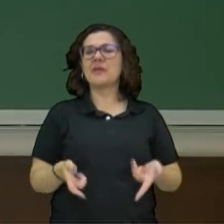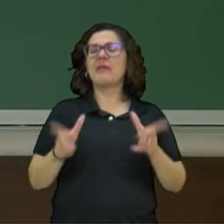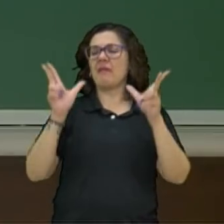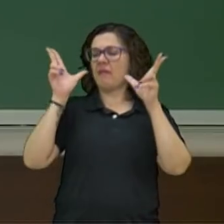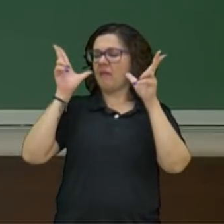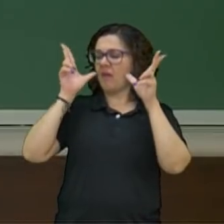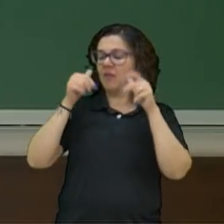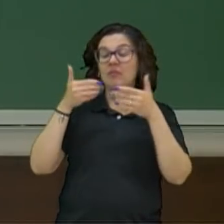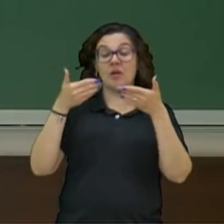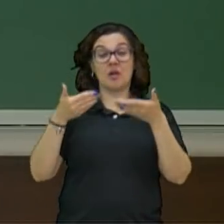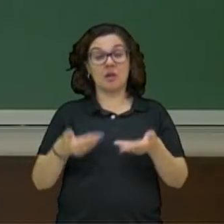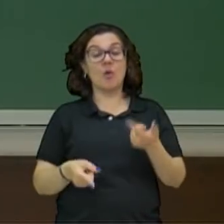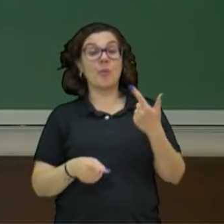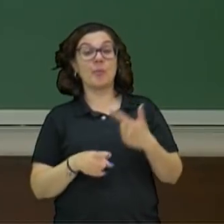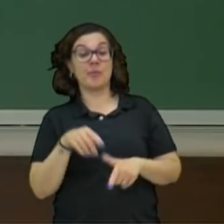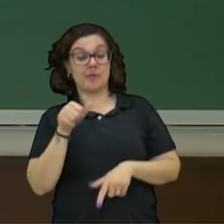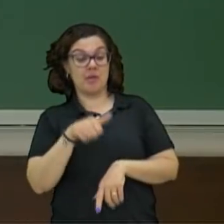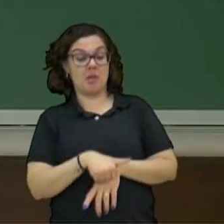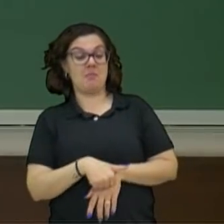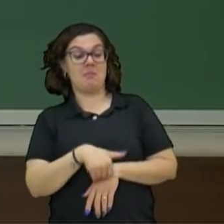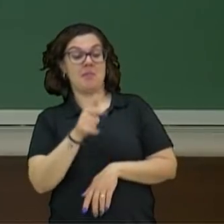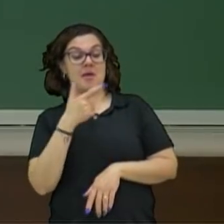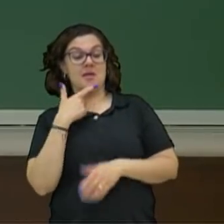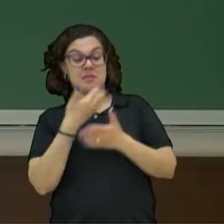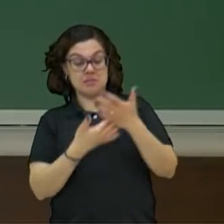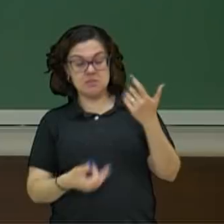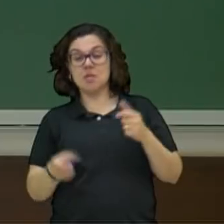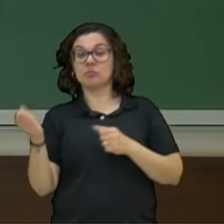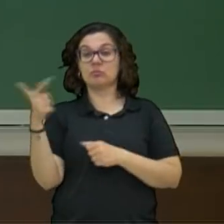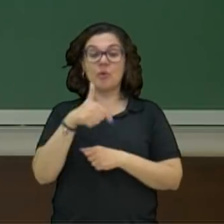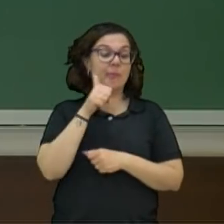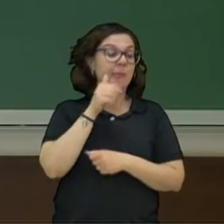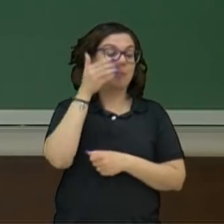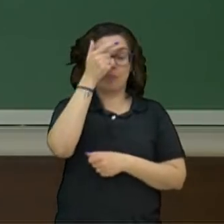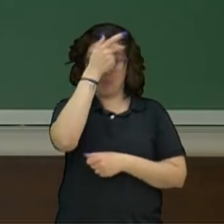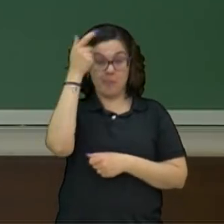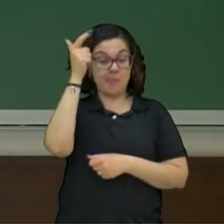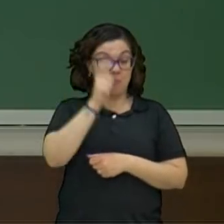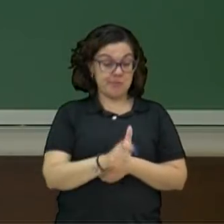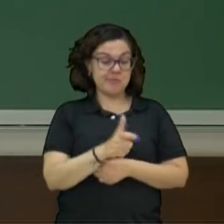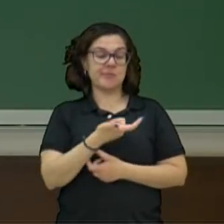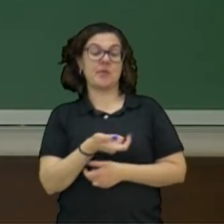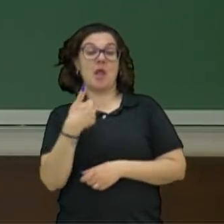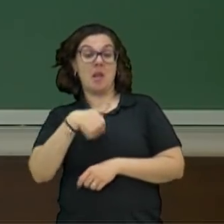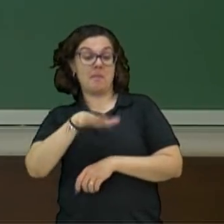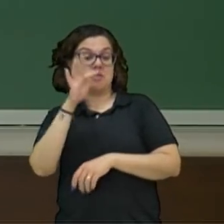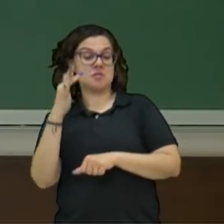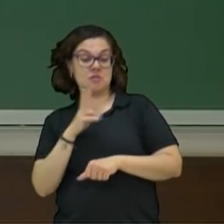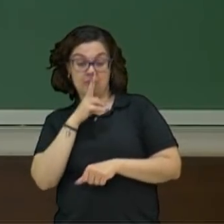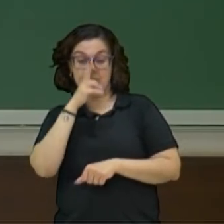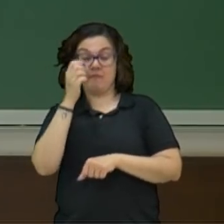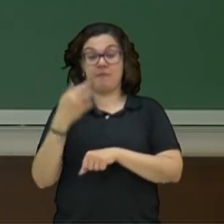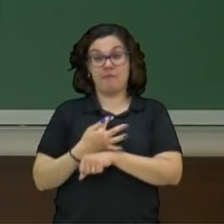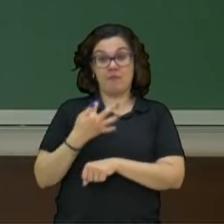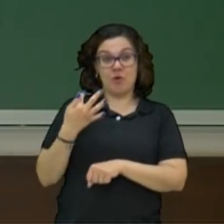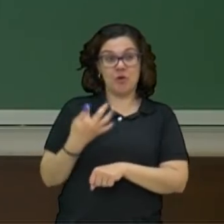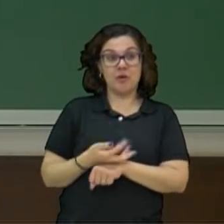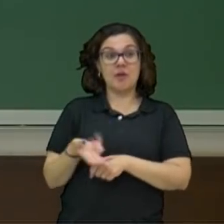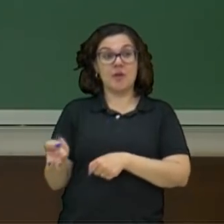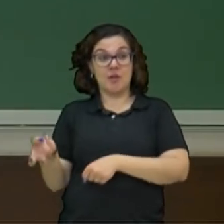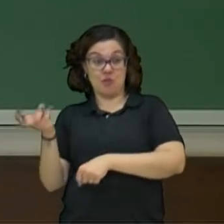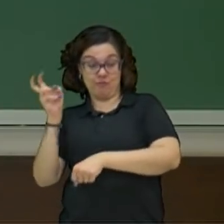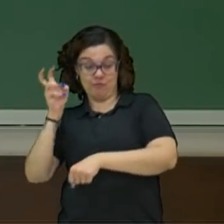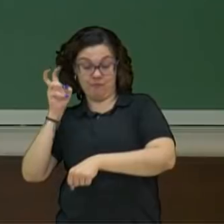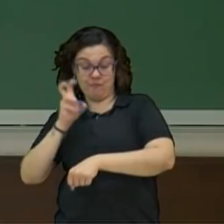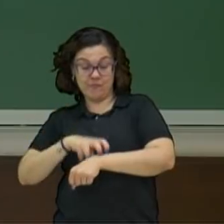Porque ele é um animal que tem muito mais sangue do que uma pessoa, ele é um animal muito mais resistente e a dose do veneno que